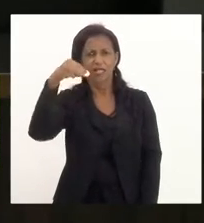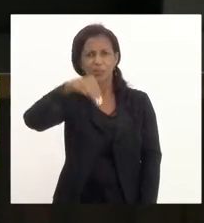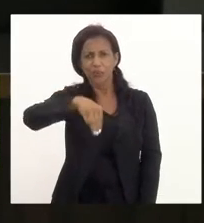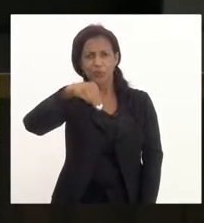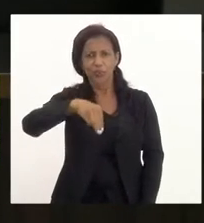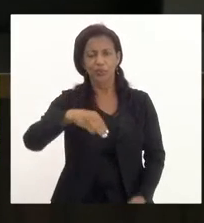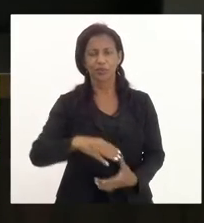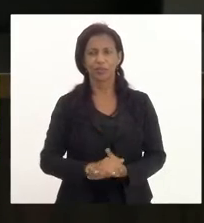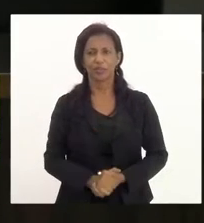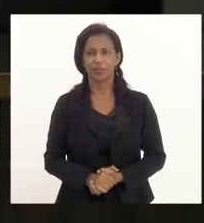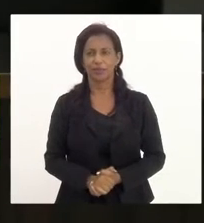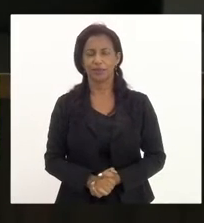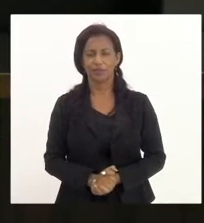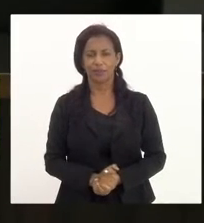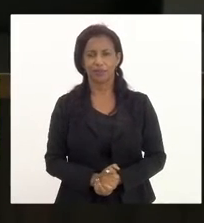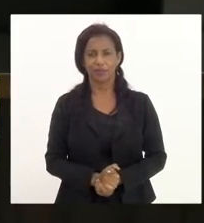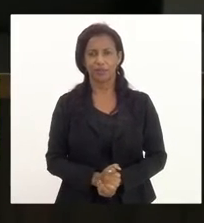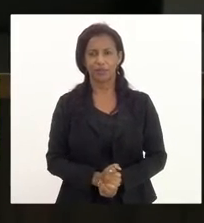minutos